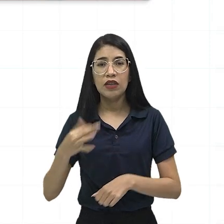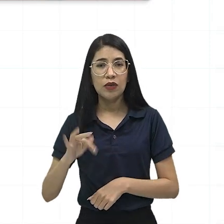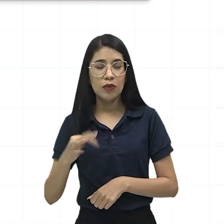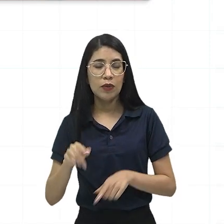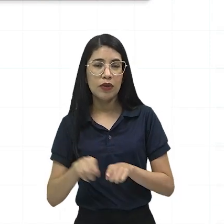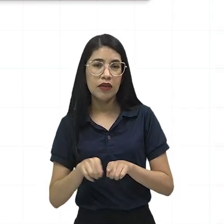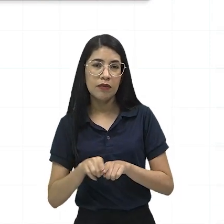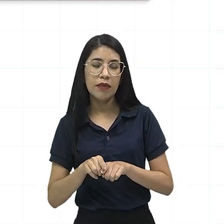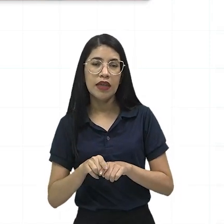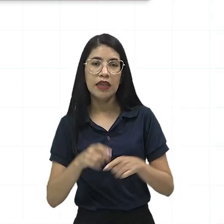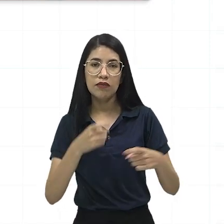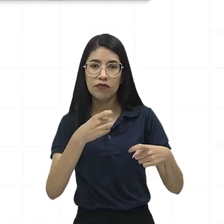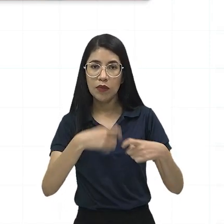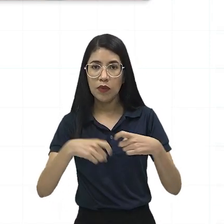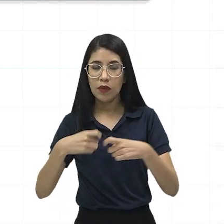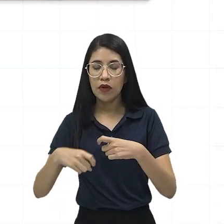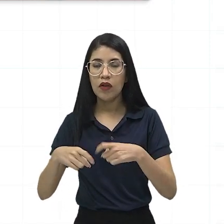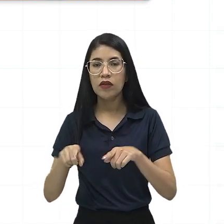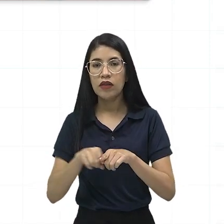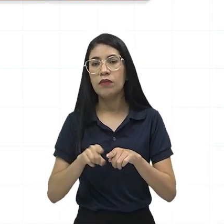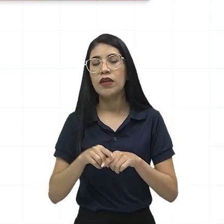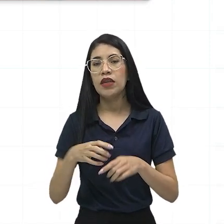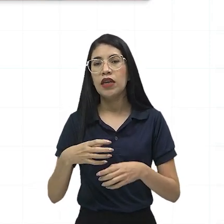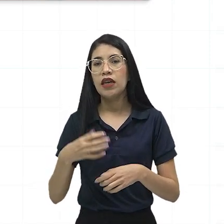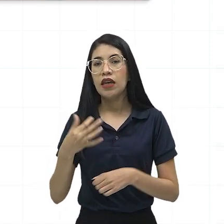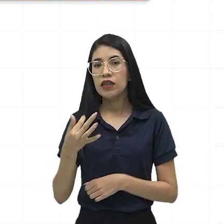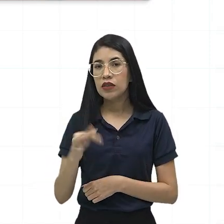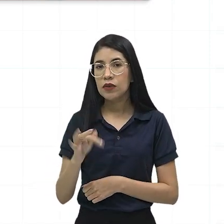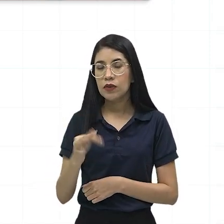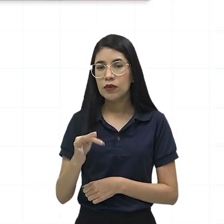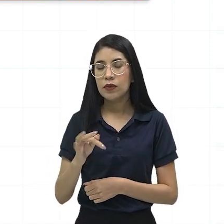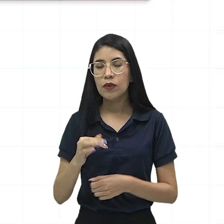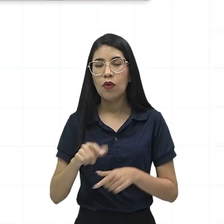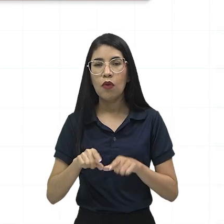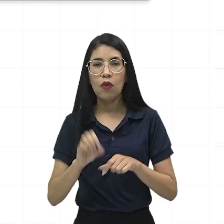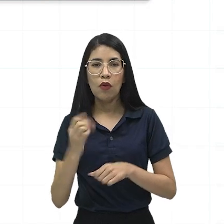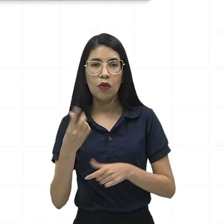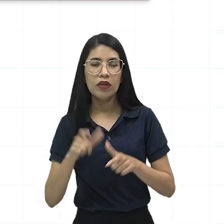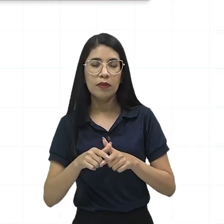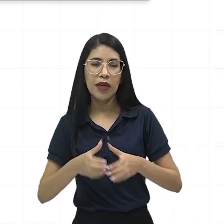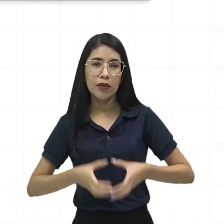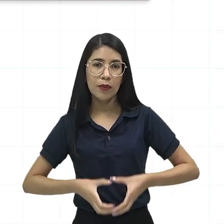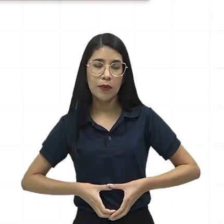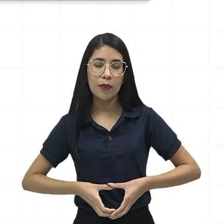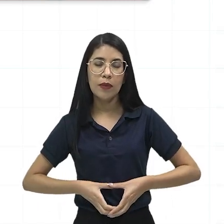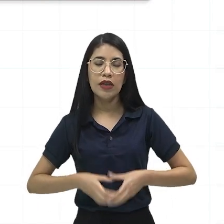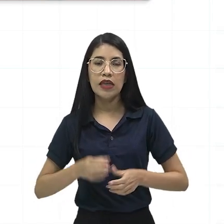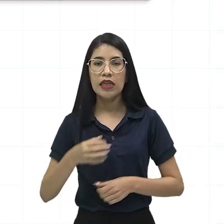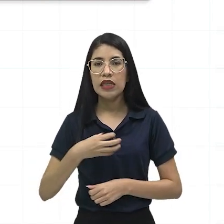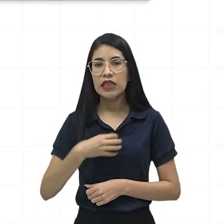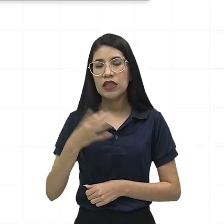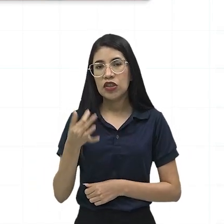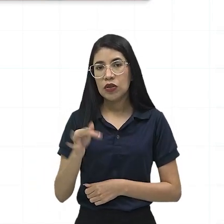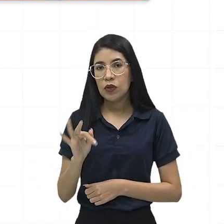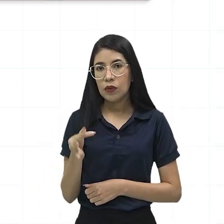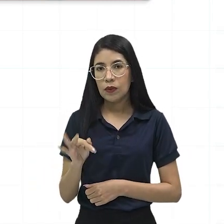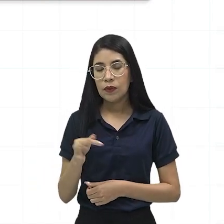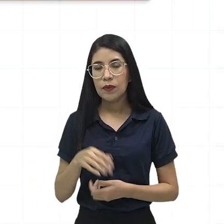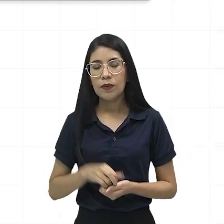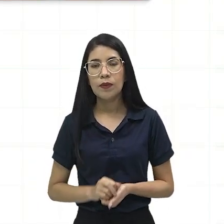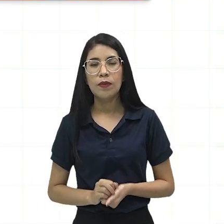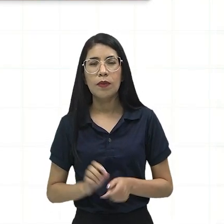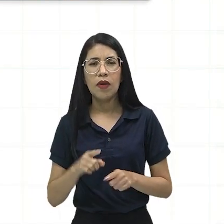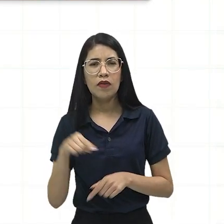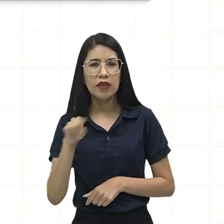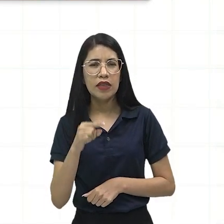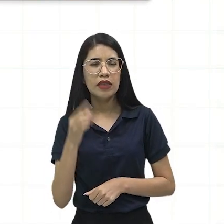as relações sexuais e ou no baixo ventre. Para vocês imaginarem aí onde